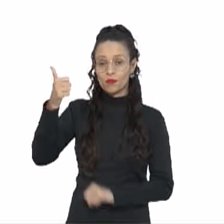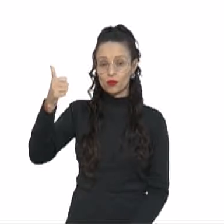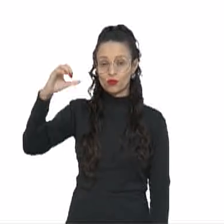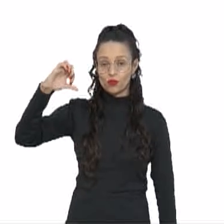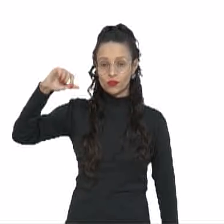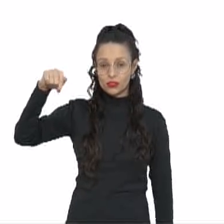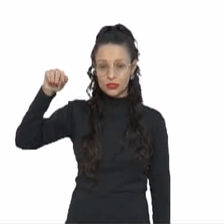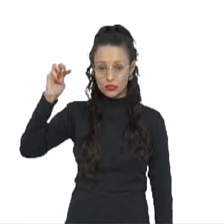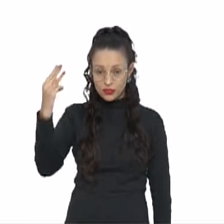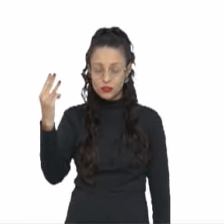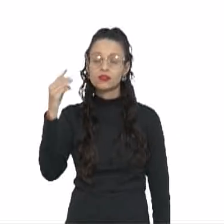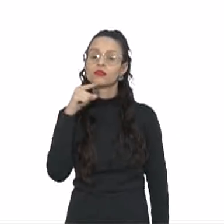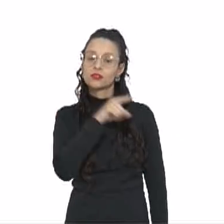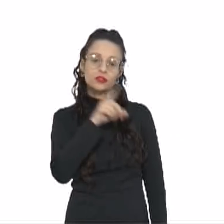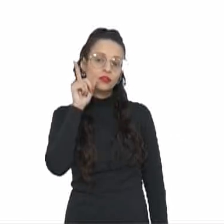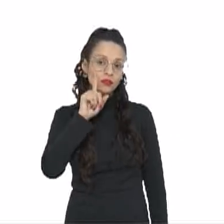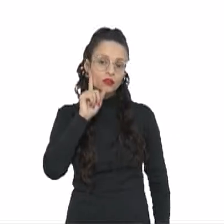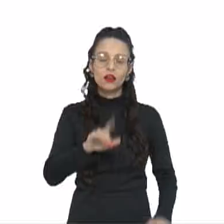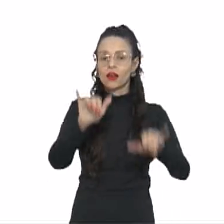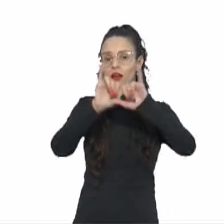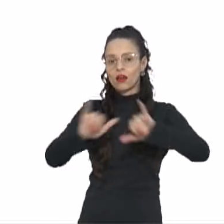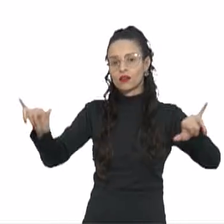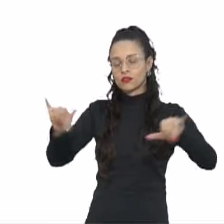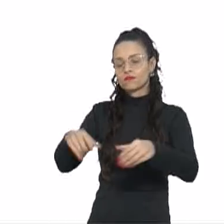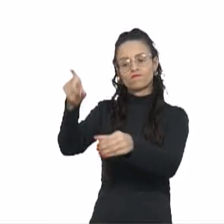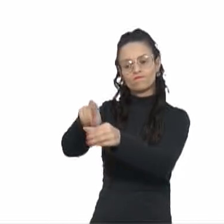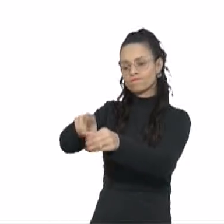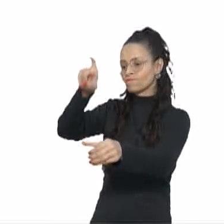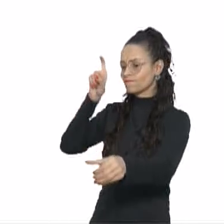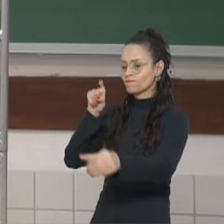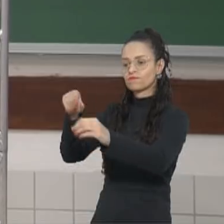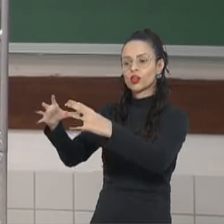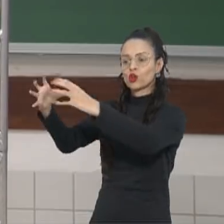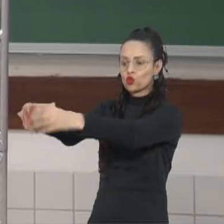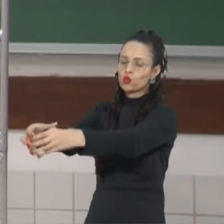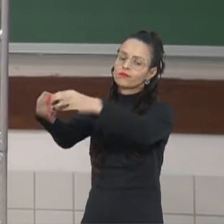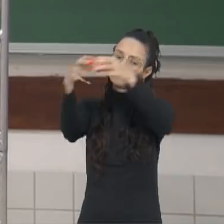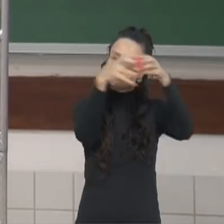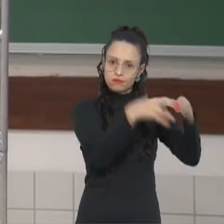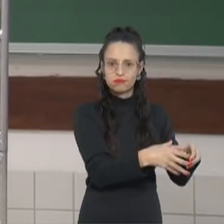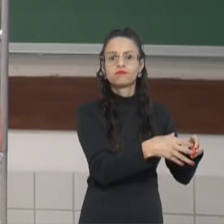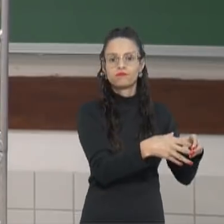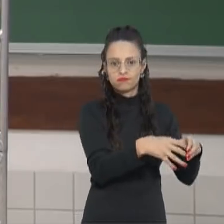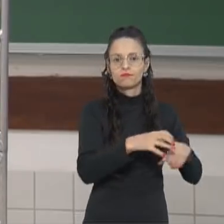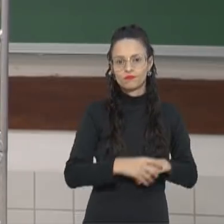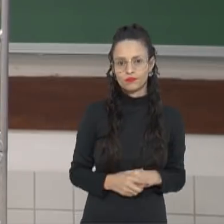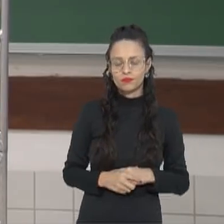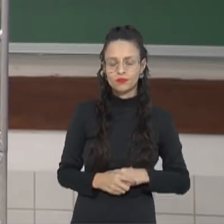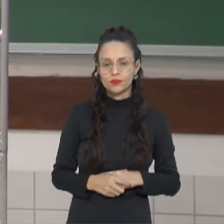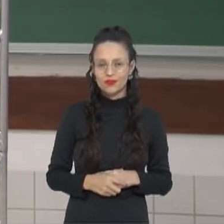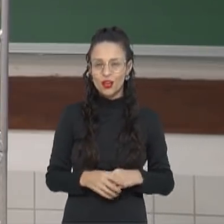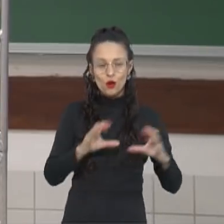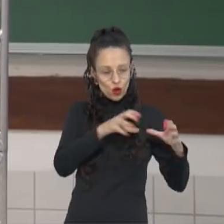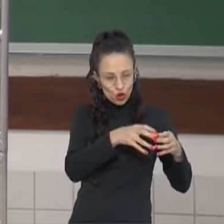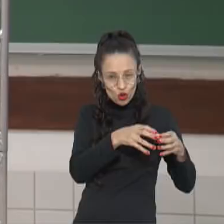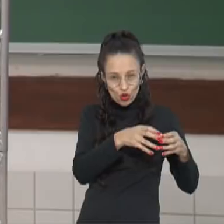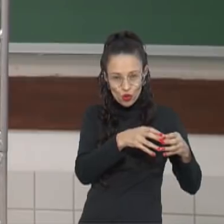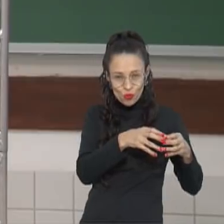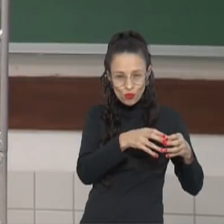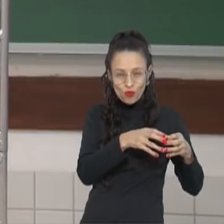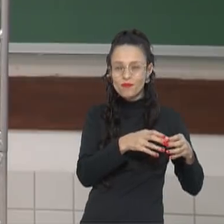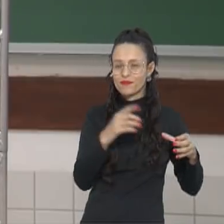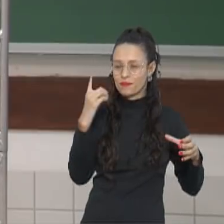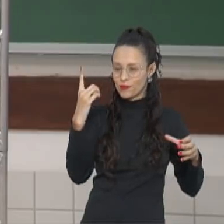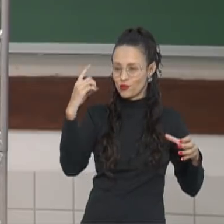1973, os Estados Unidos anunciaram a retirada das tropas do Vietnã. Então, tropas que chegaram em